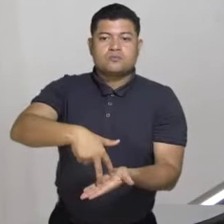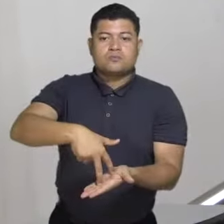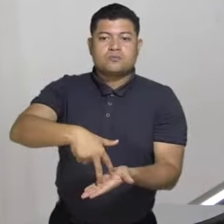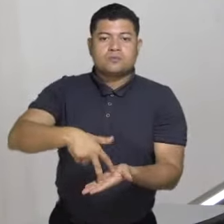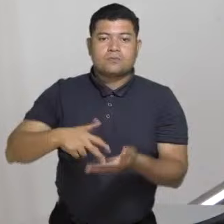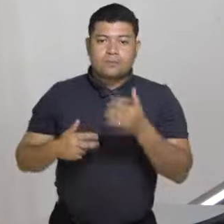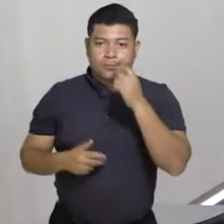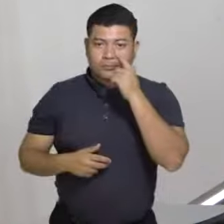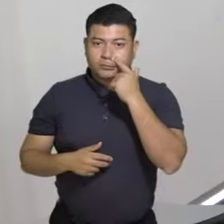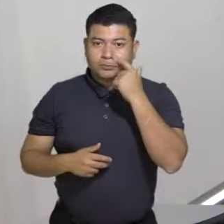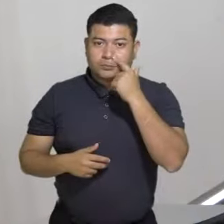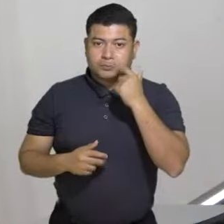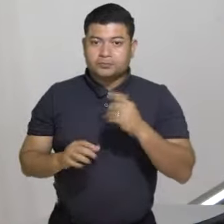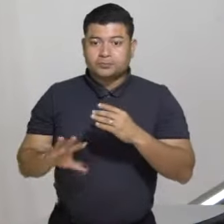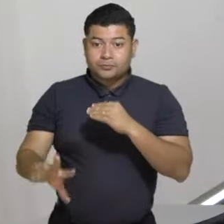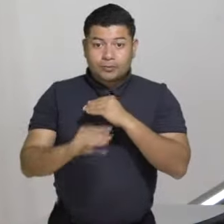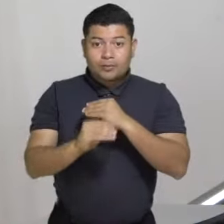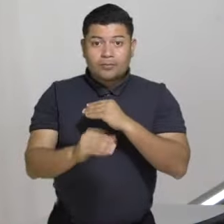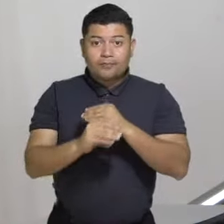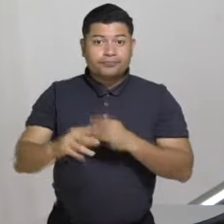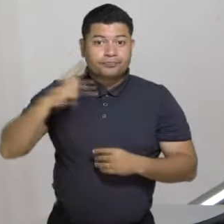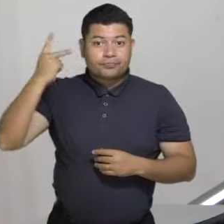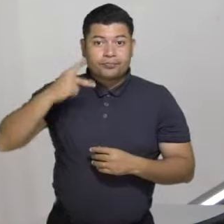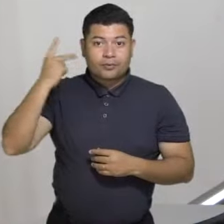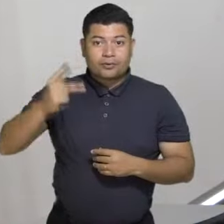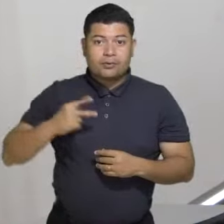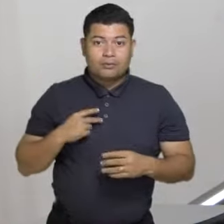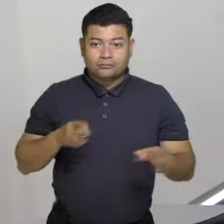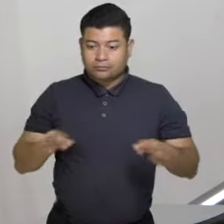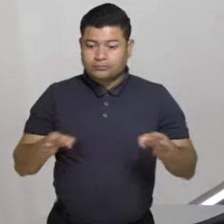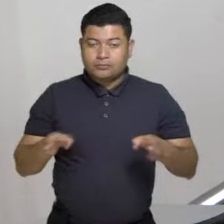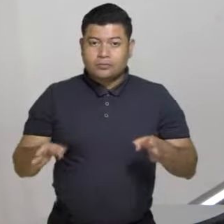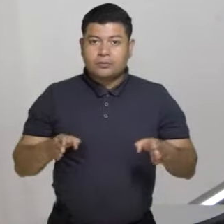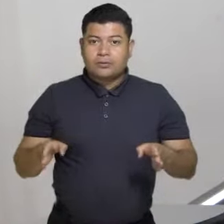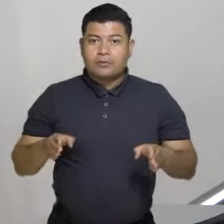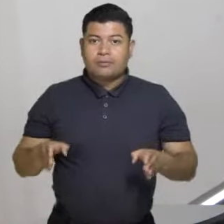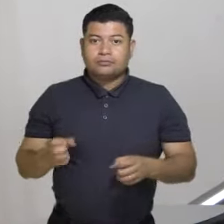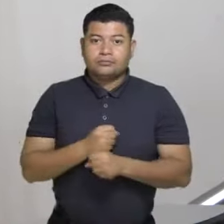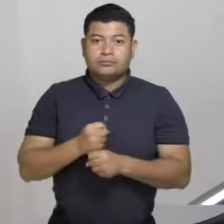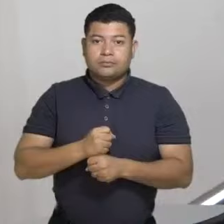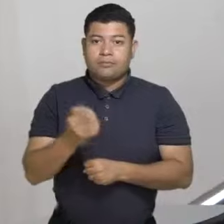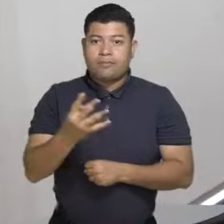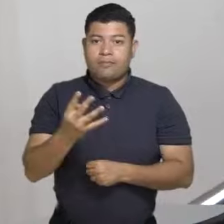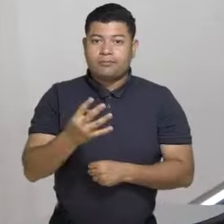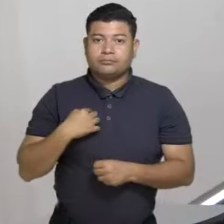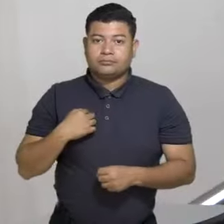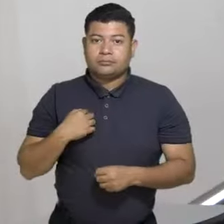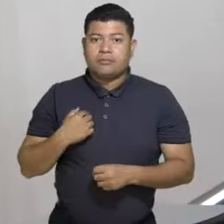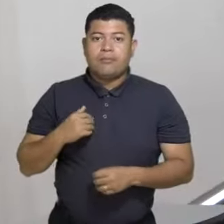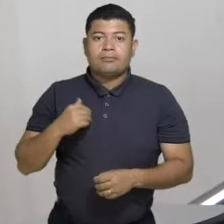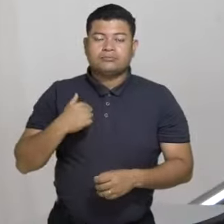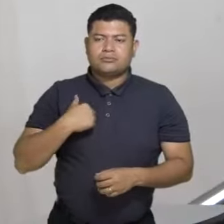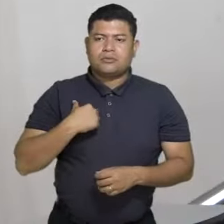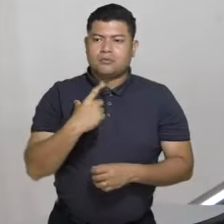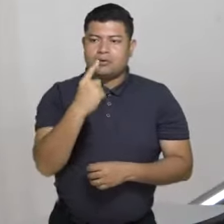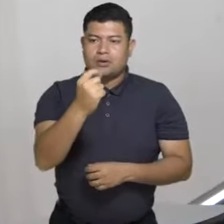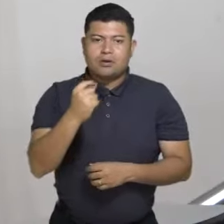parlamentar, nós passamos a ter nos últimos 4 anos. Eu não fui eleita por puxar o saco de